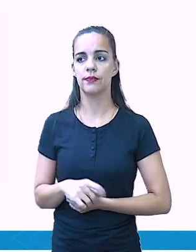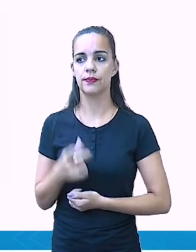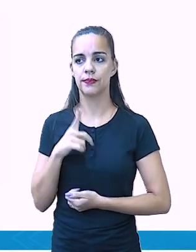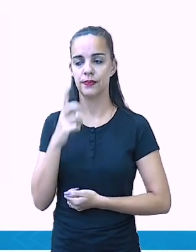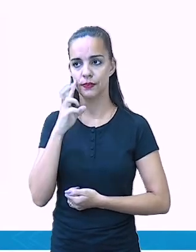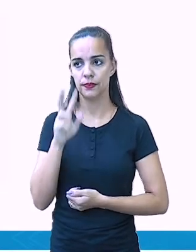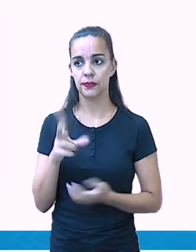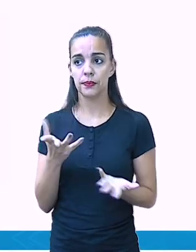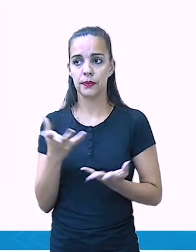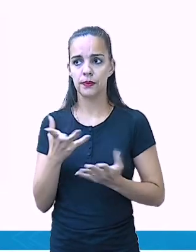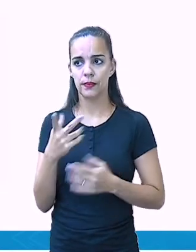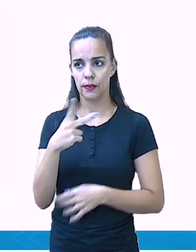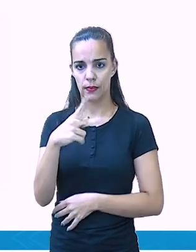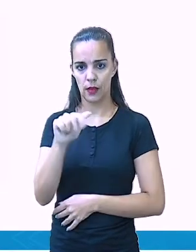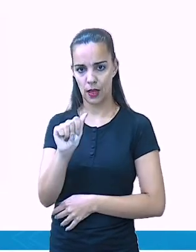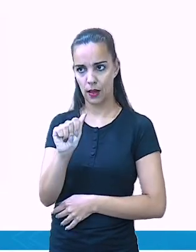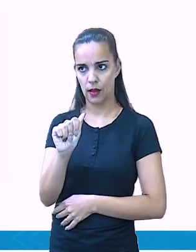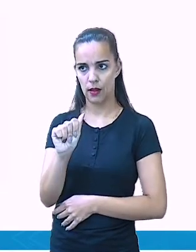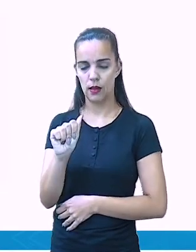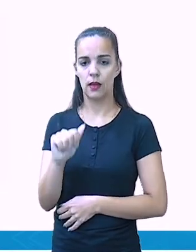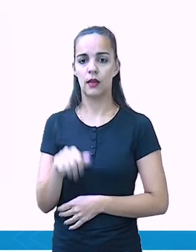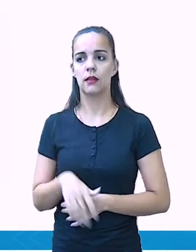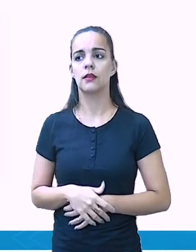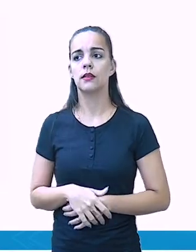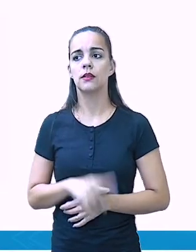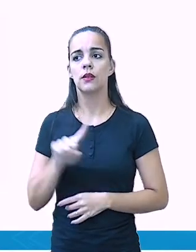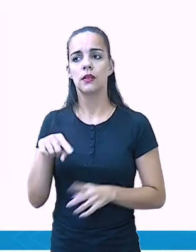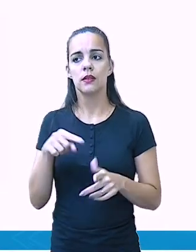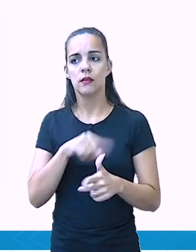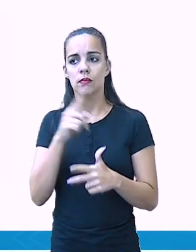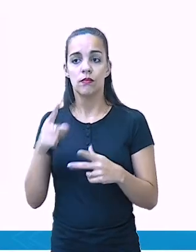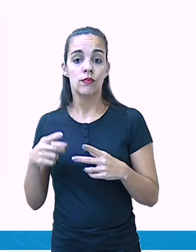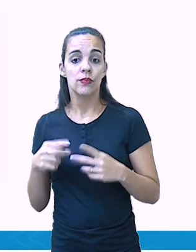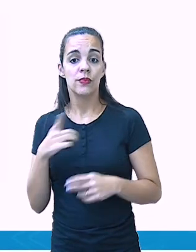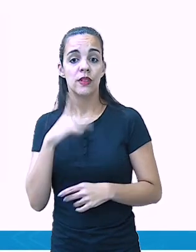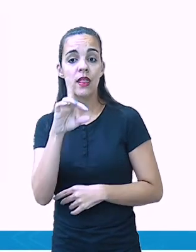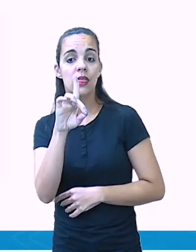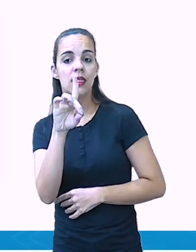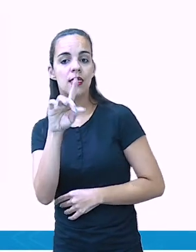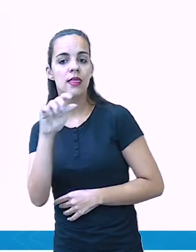achar o pá. E depois o da.